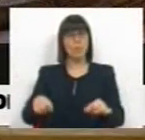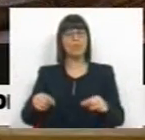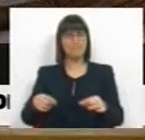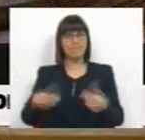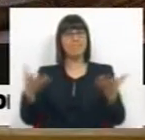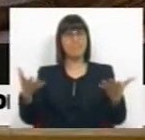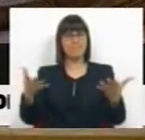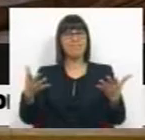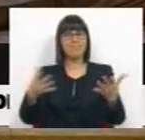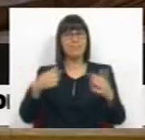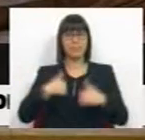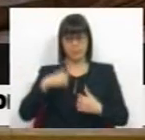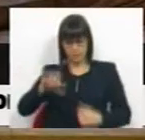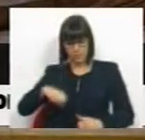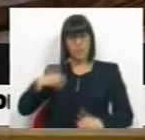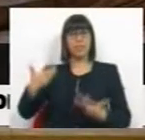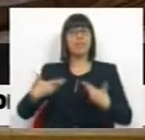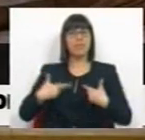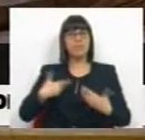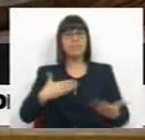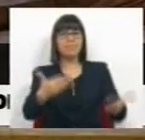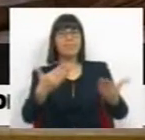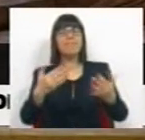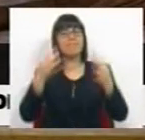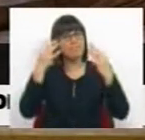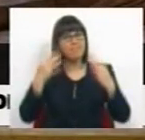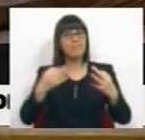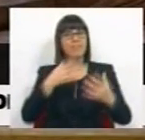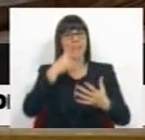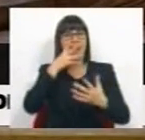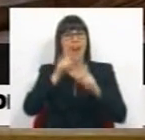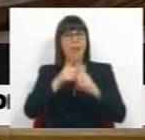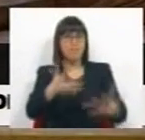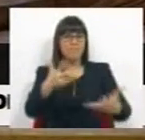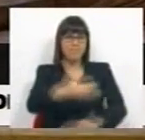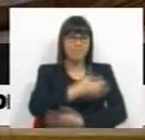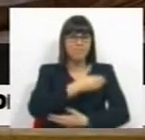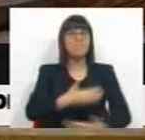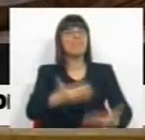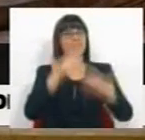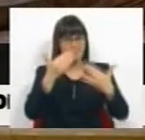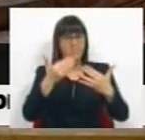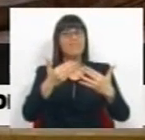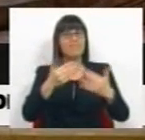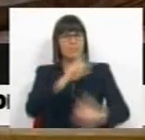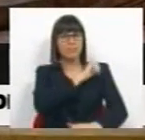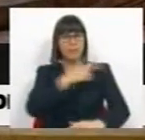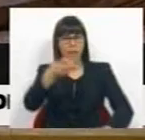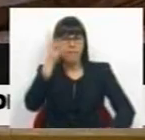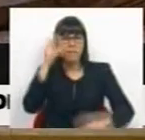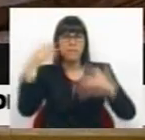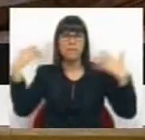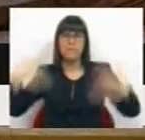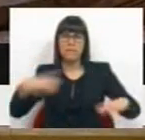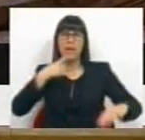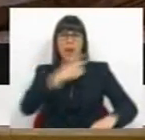Um regresso que, em nome do Partido Ecologista aos Verdes, quero calorosamente saudar não só os corajosos capitães de Abril,